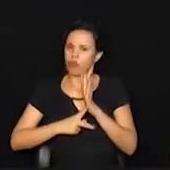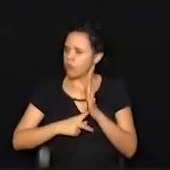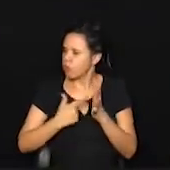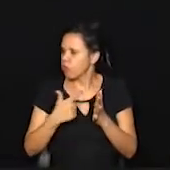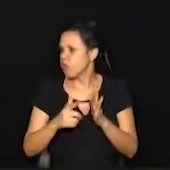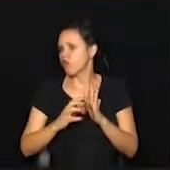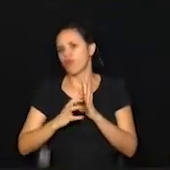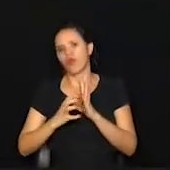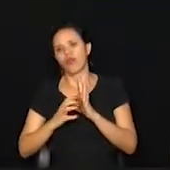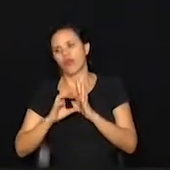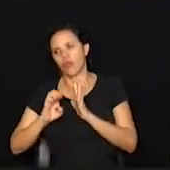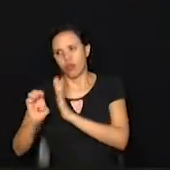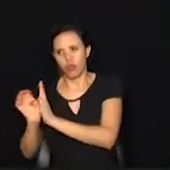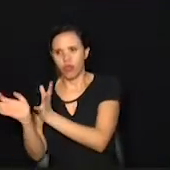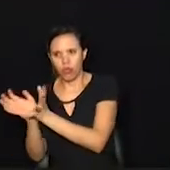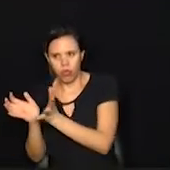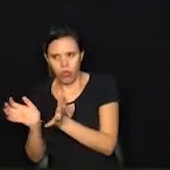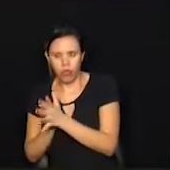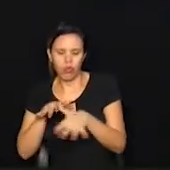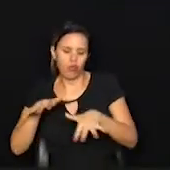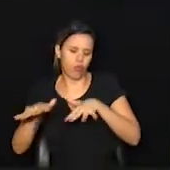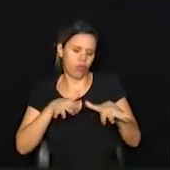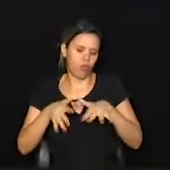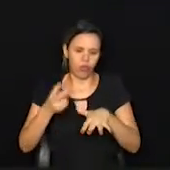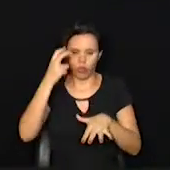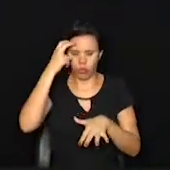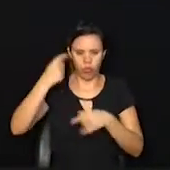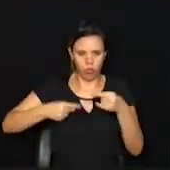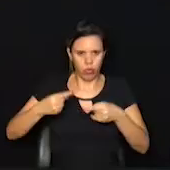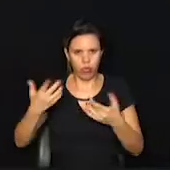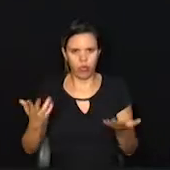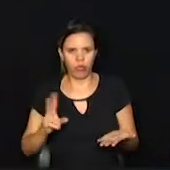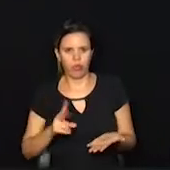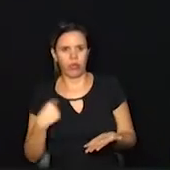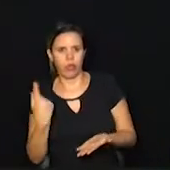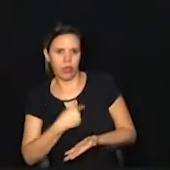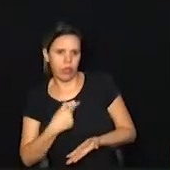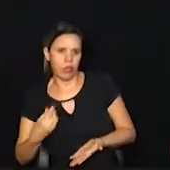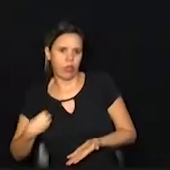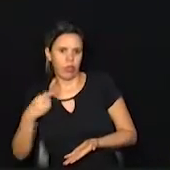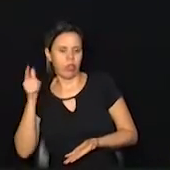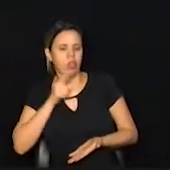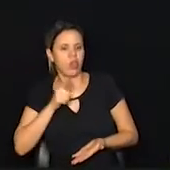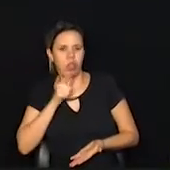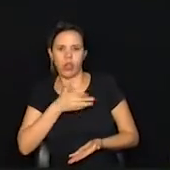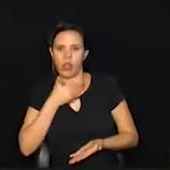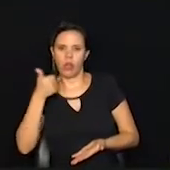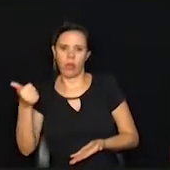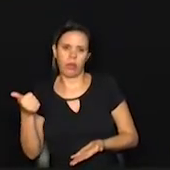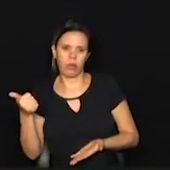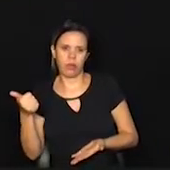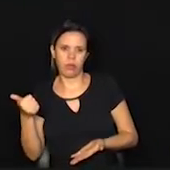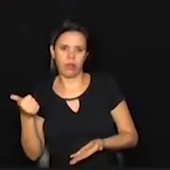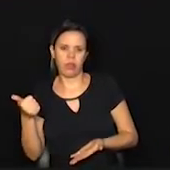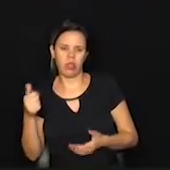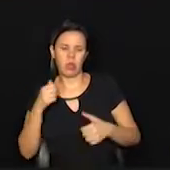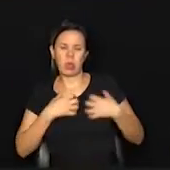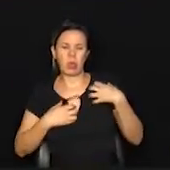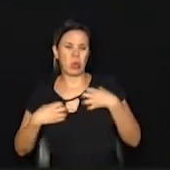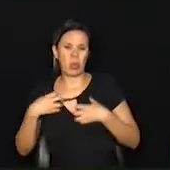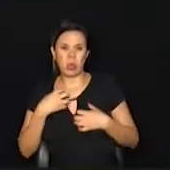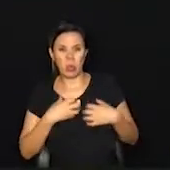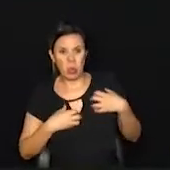tem a partir de esquerda tem a mobilização tem a cultura política então toda vez que a gente está conseguindo e eles ficam